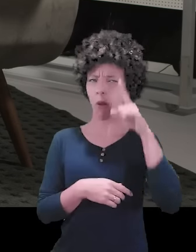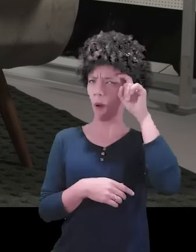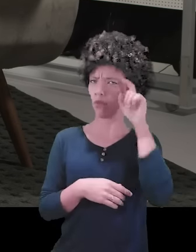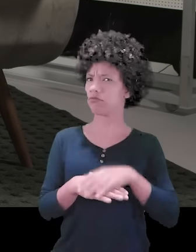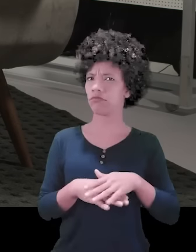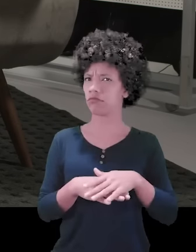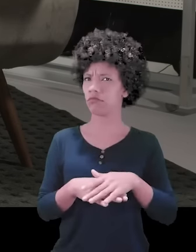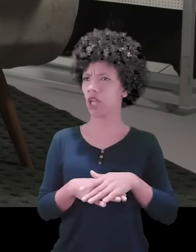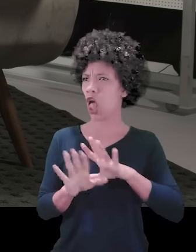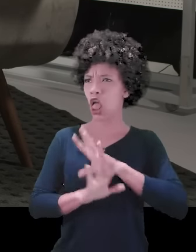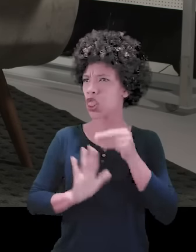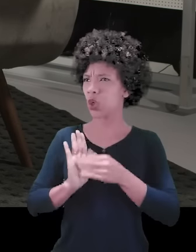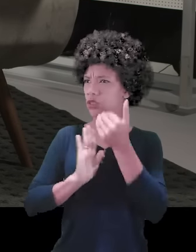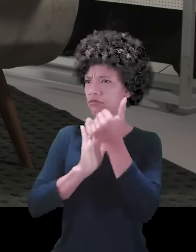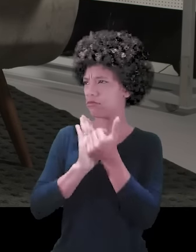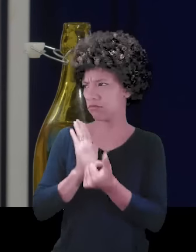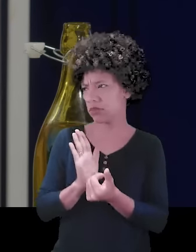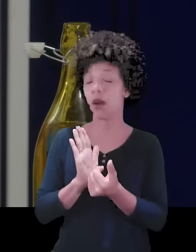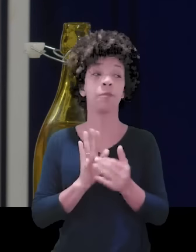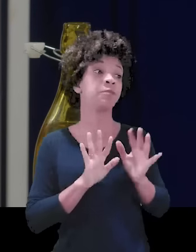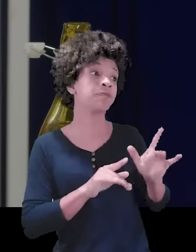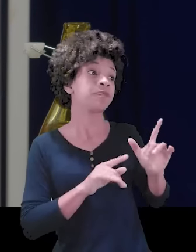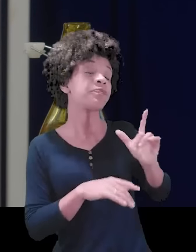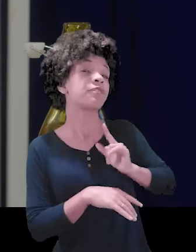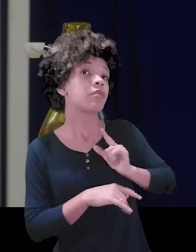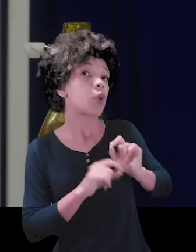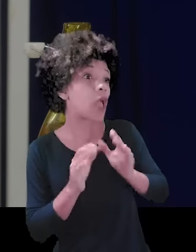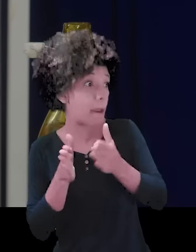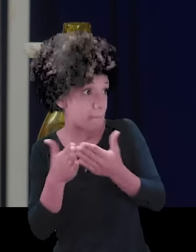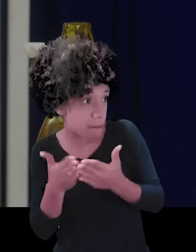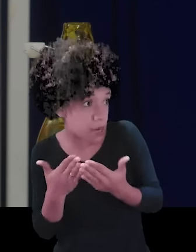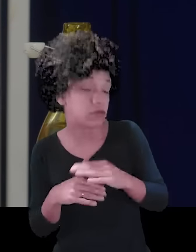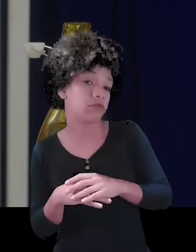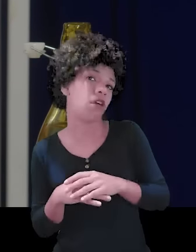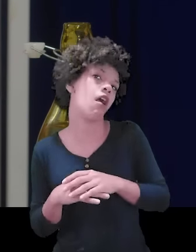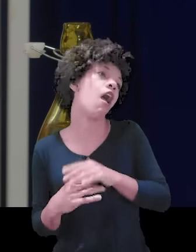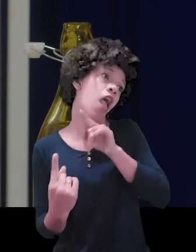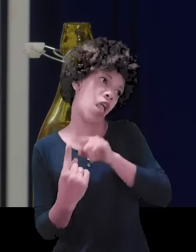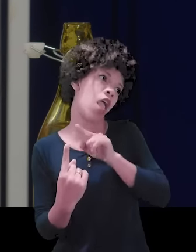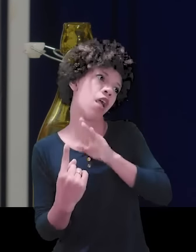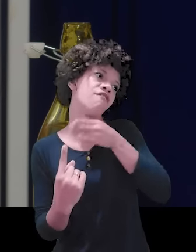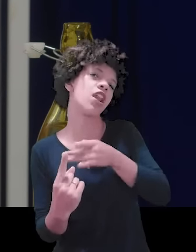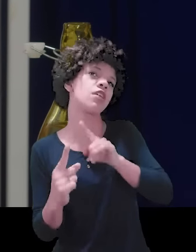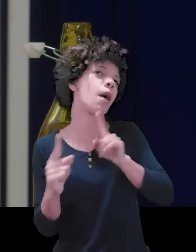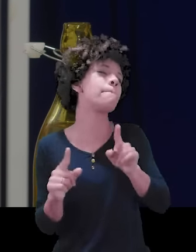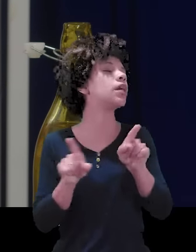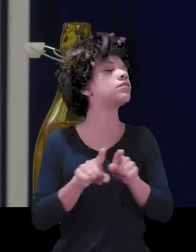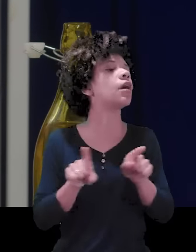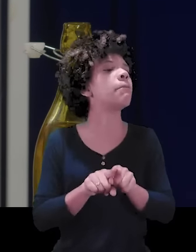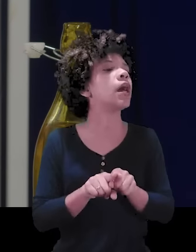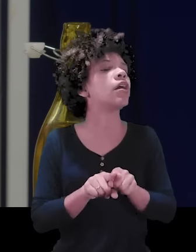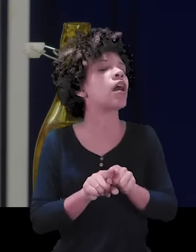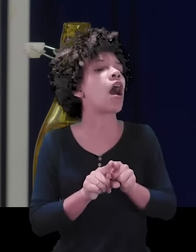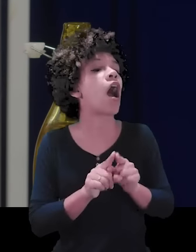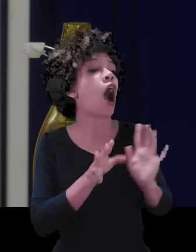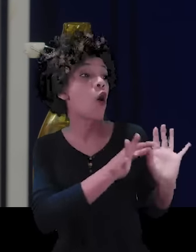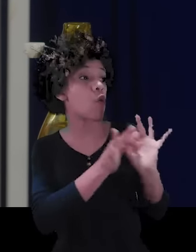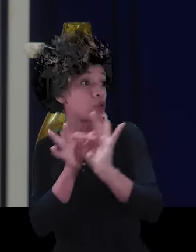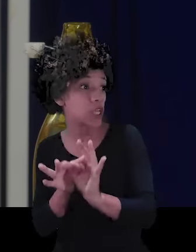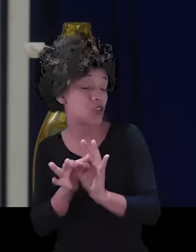não amor isso que todas as classes Olha tem a questão da pobreza é um fator mas a gente costuma falar que está